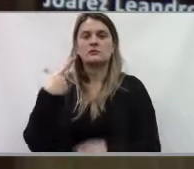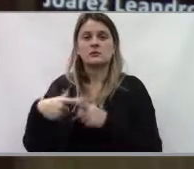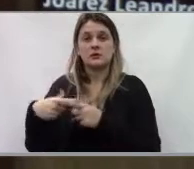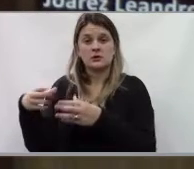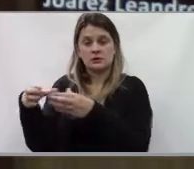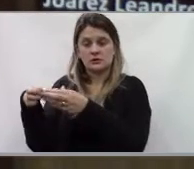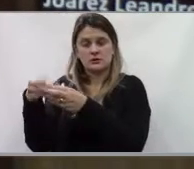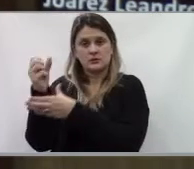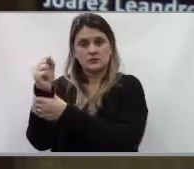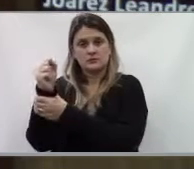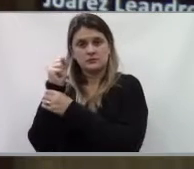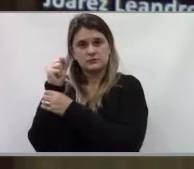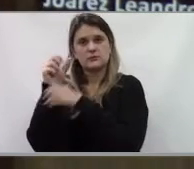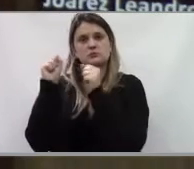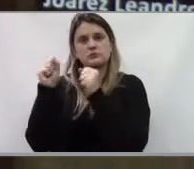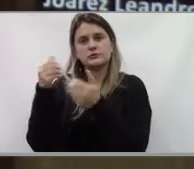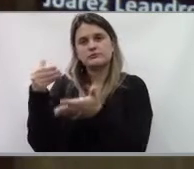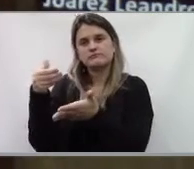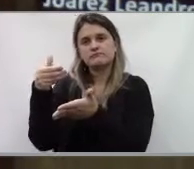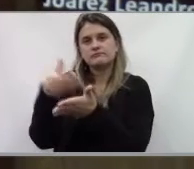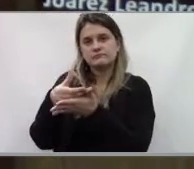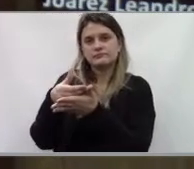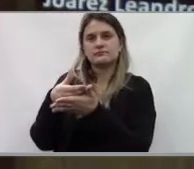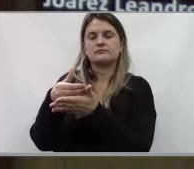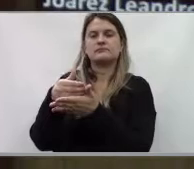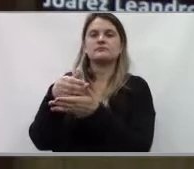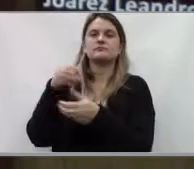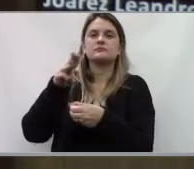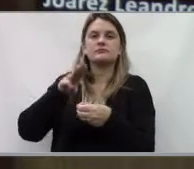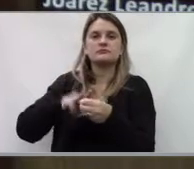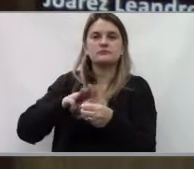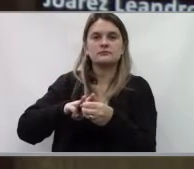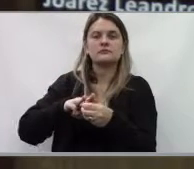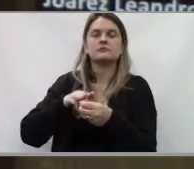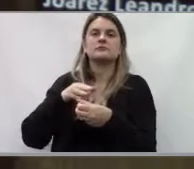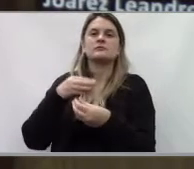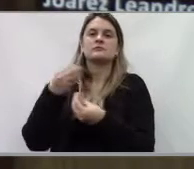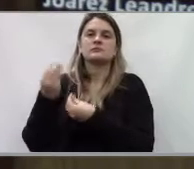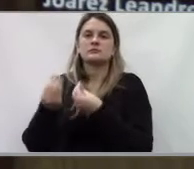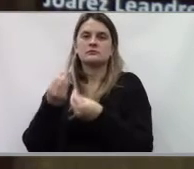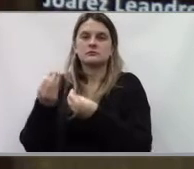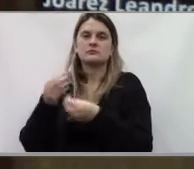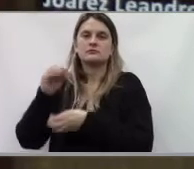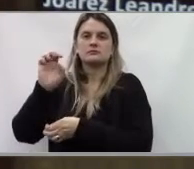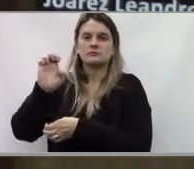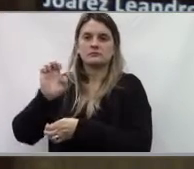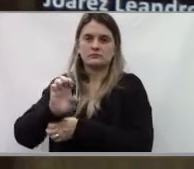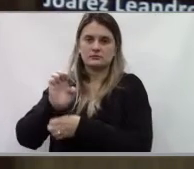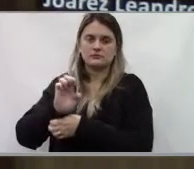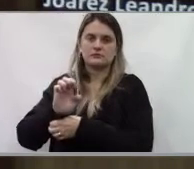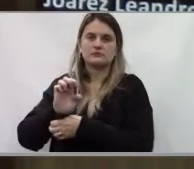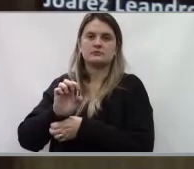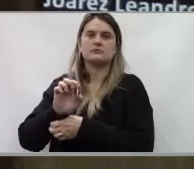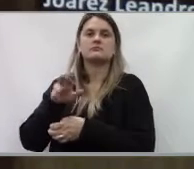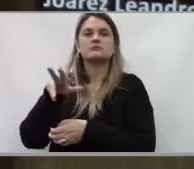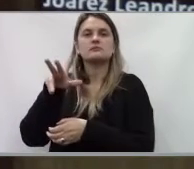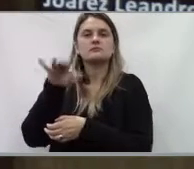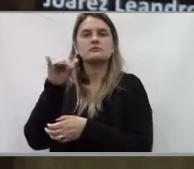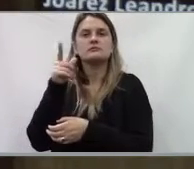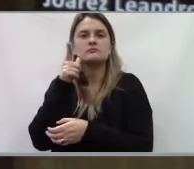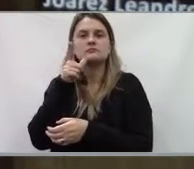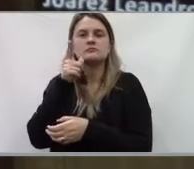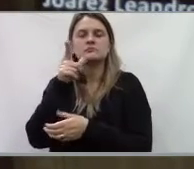que, através do Conselho, possa viabilizar verbas tanto municipais como até estaduais na